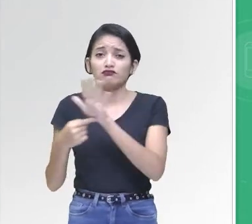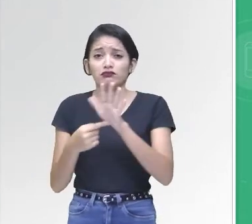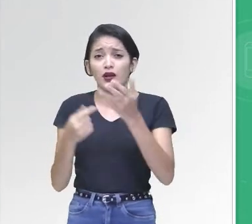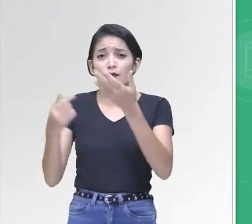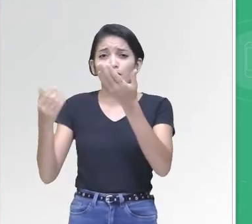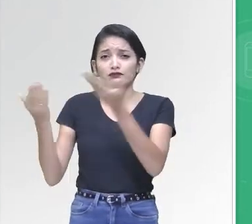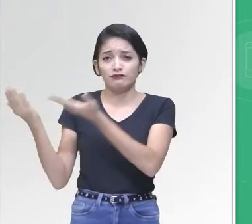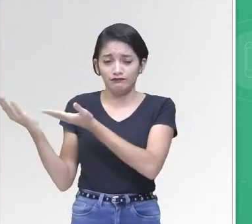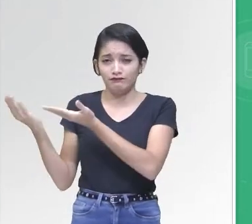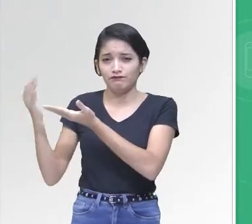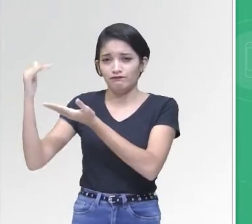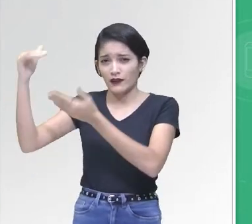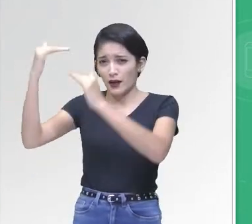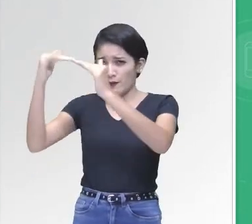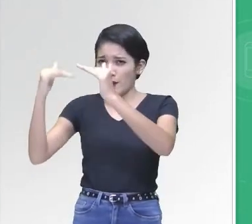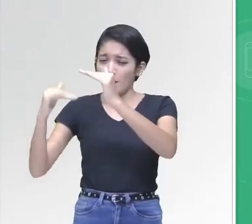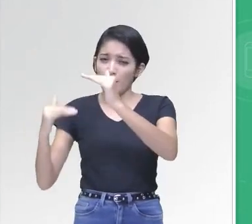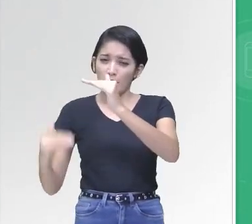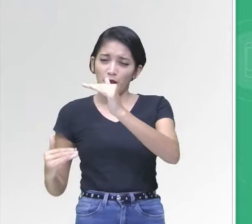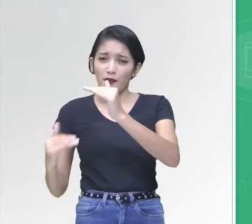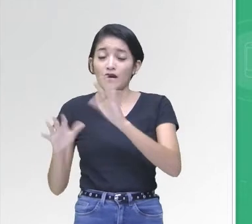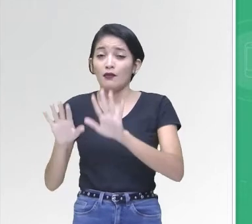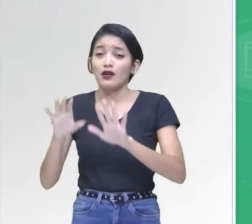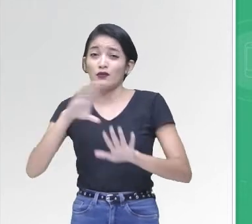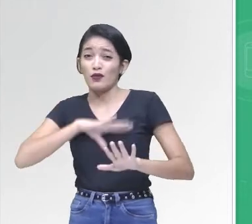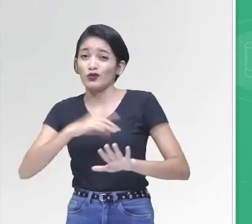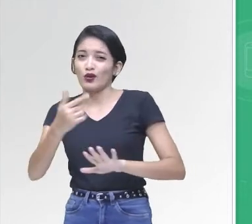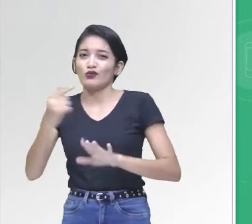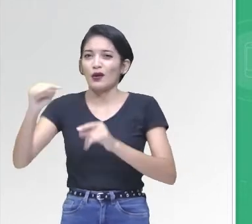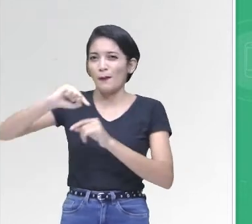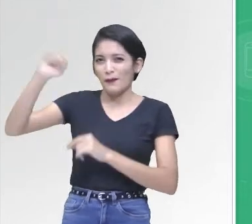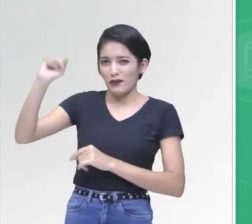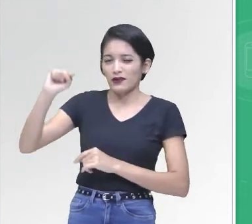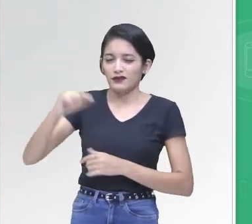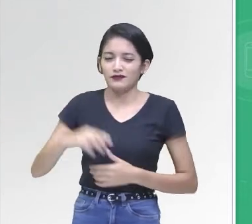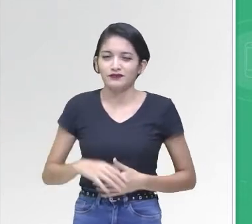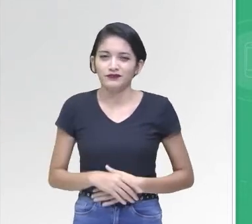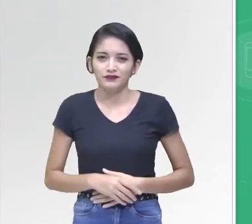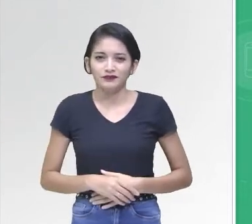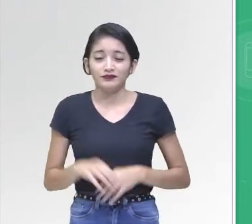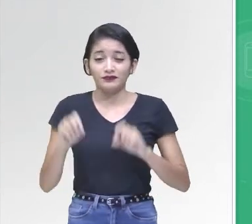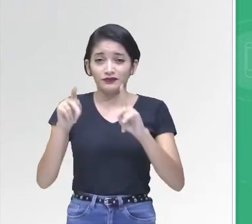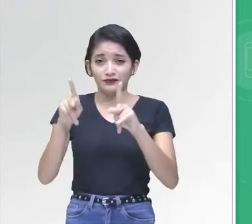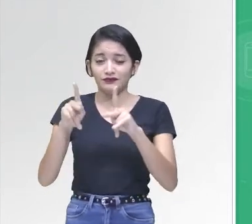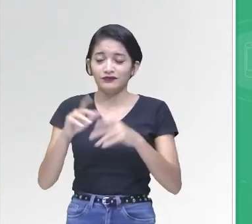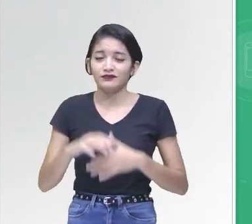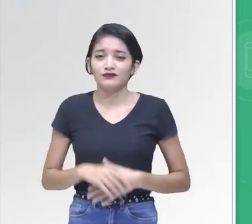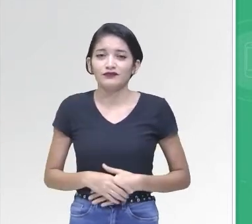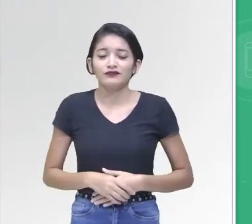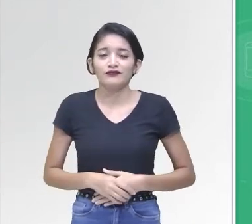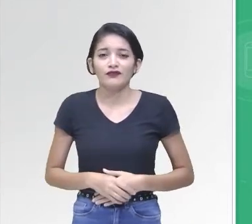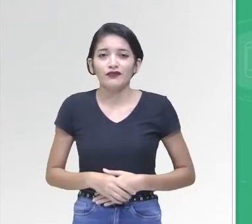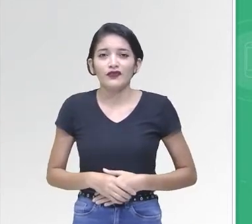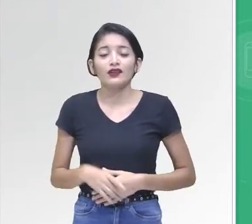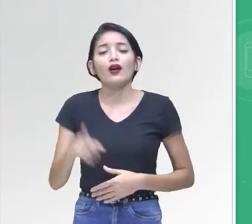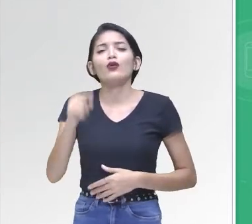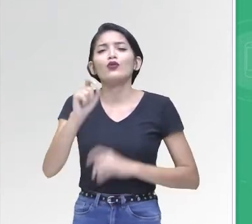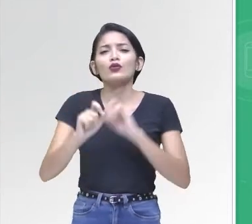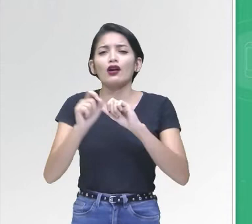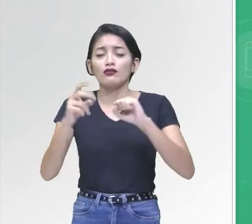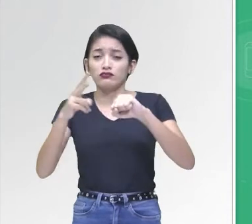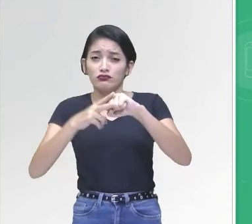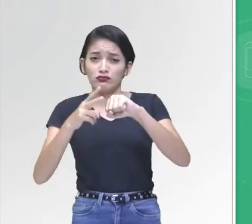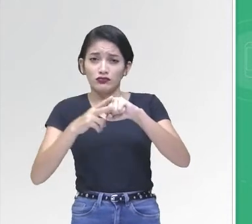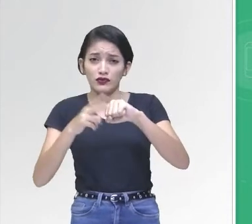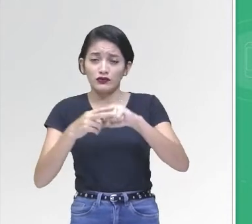partimos, vós partis, só que no português não tem acento. Eles partem, ok? Isso daí são os verbos